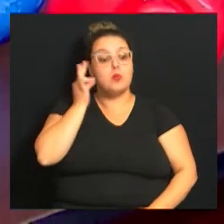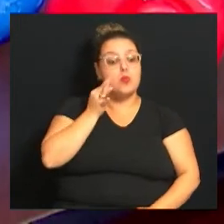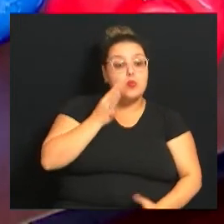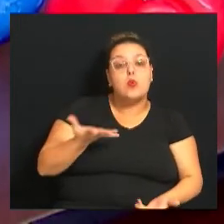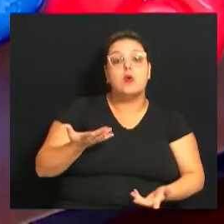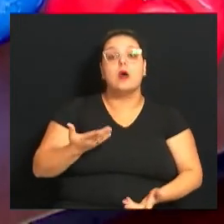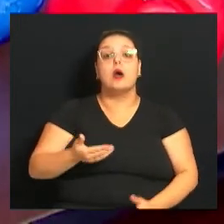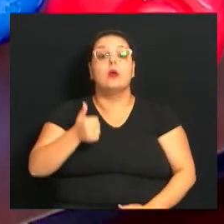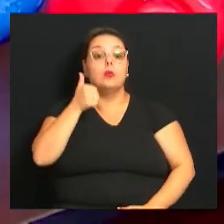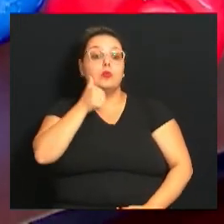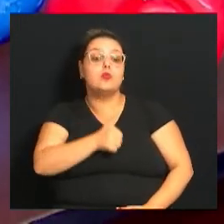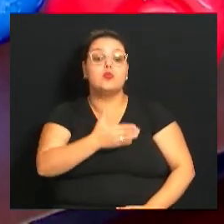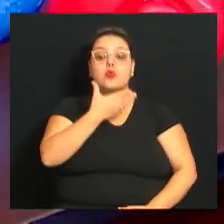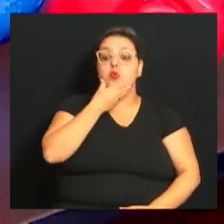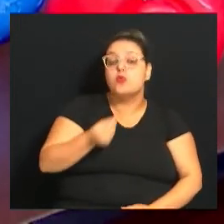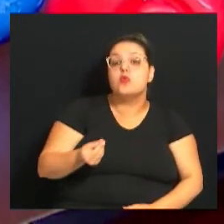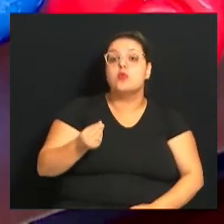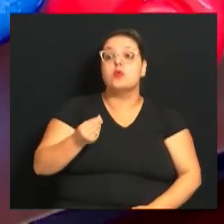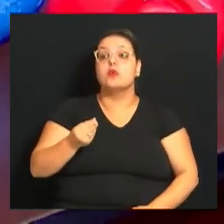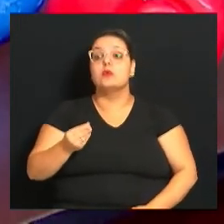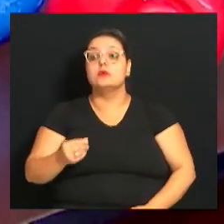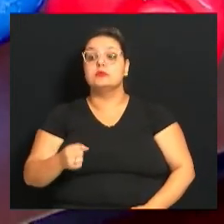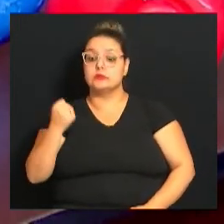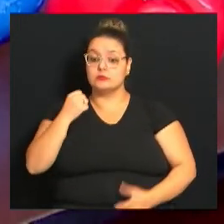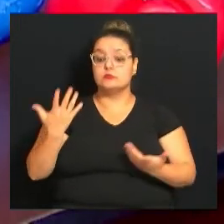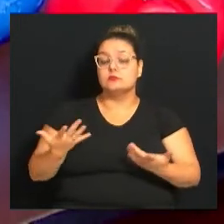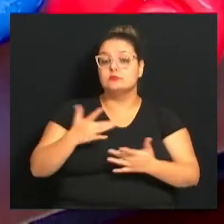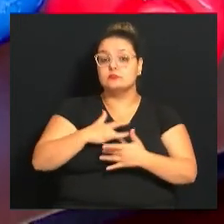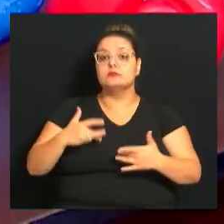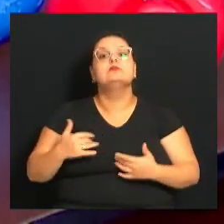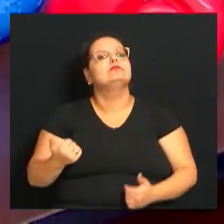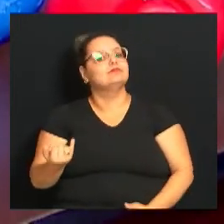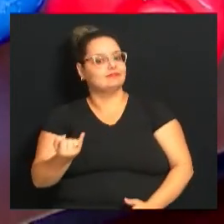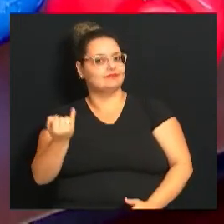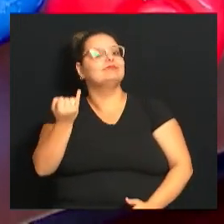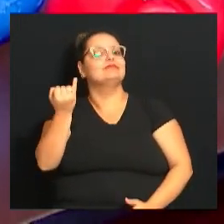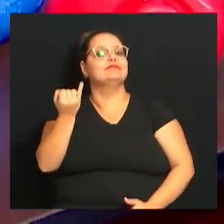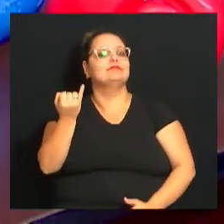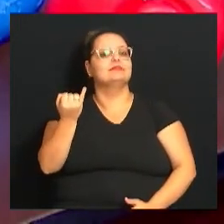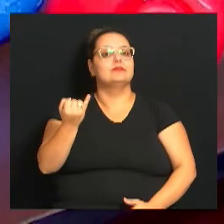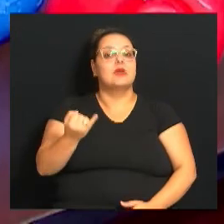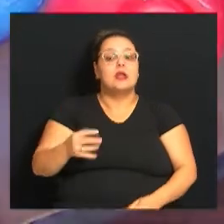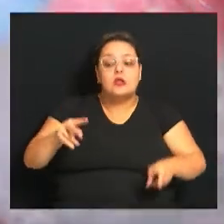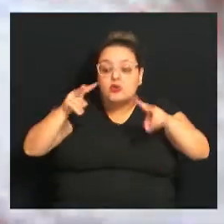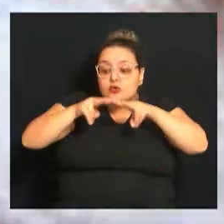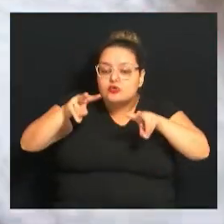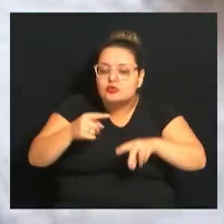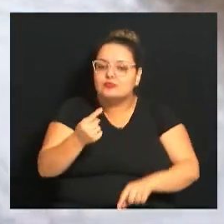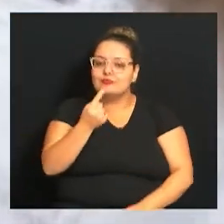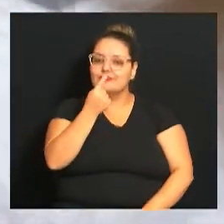estado emocional, se está bravo, se não está. É muito interessante. O cachorro enxerga o mundo através do focinho.